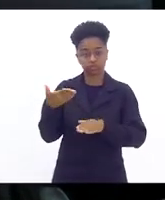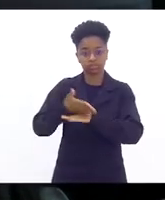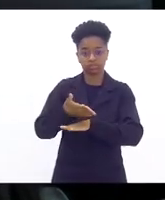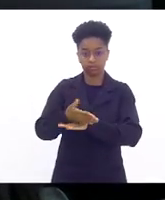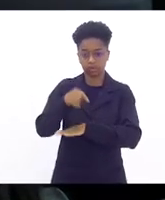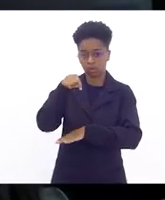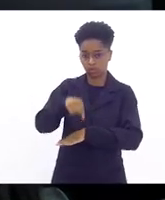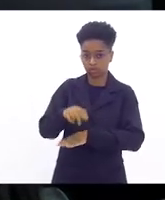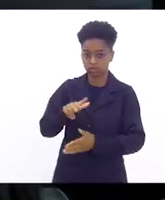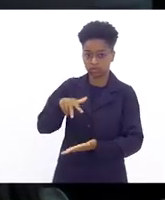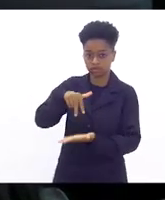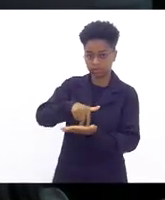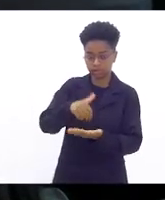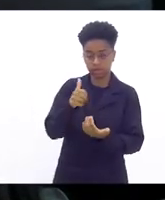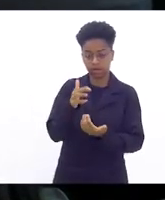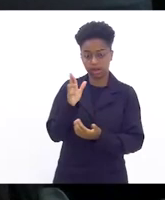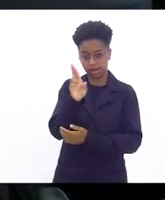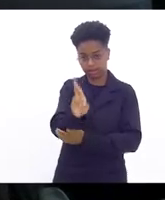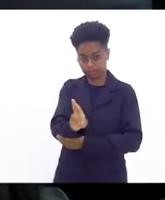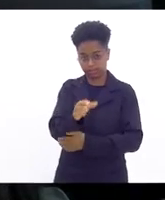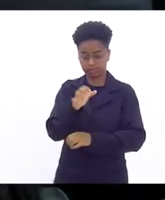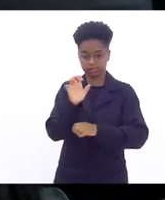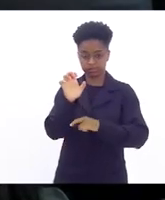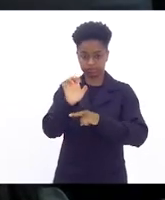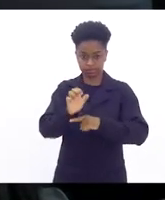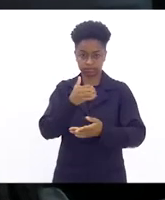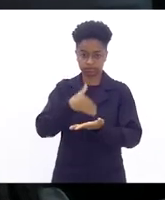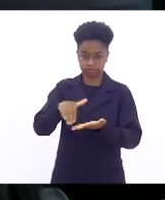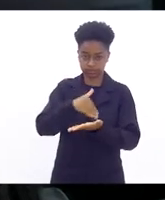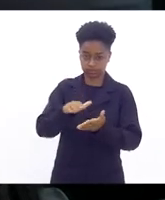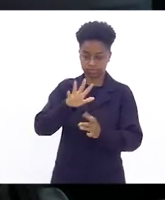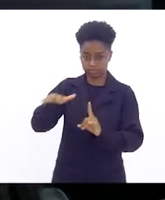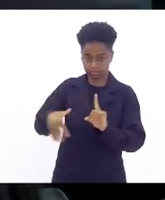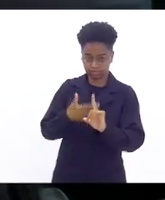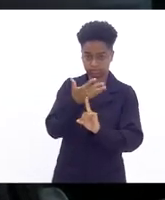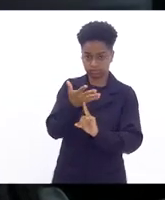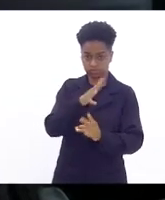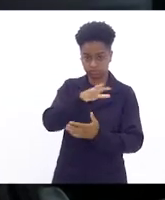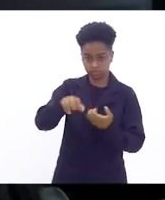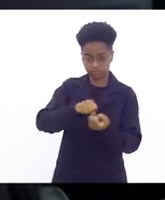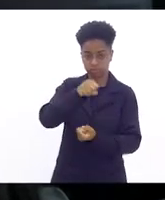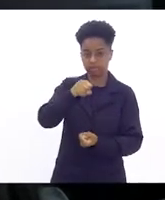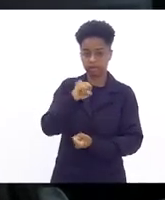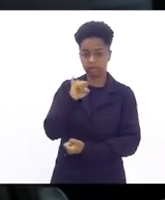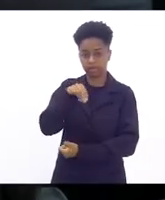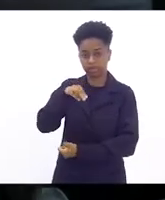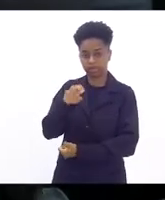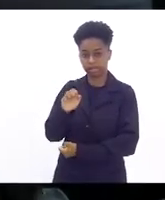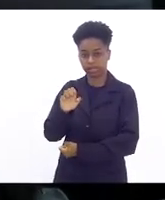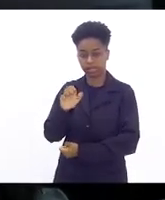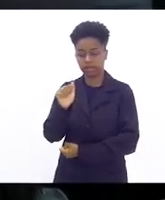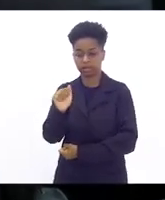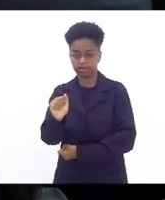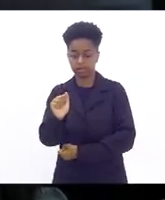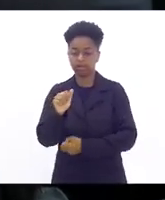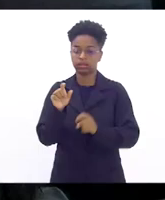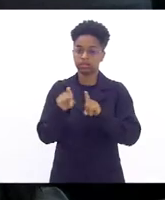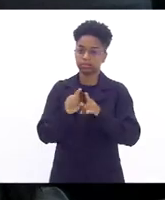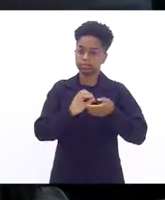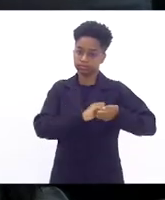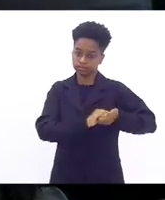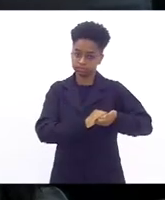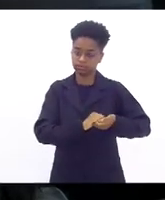do estado do Governo do Estado do Rio de Janeiro Secretaria de Estado do bem sustentabilidade do ineia gostaria de saudar o meu amigo